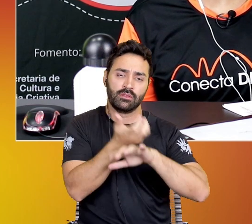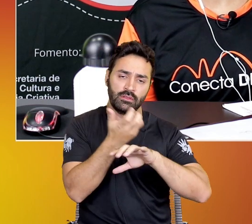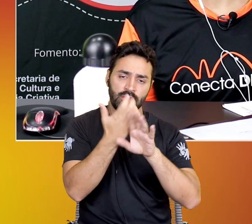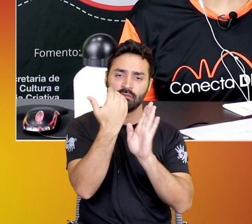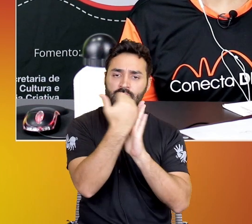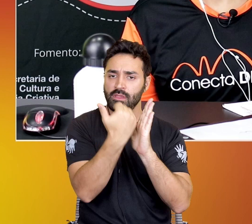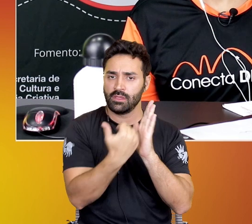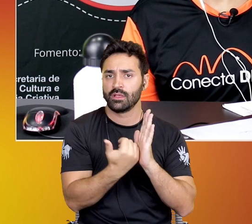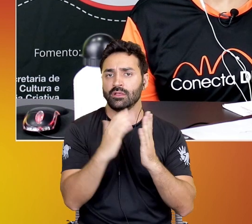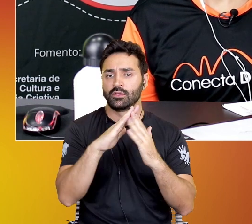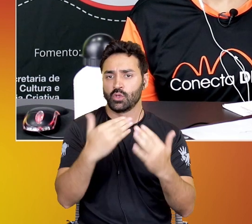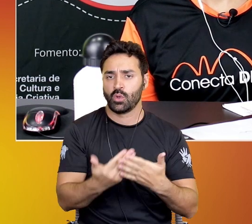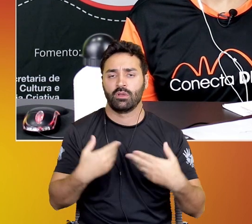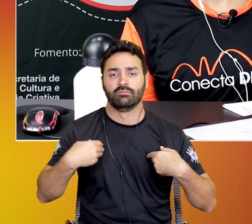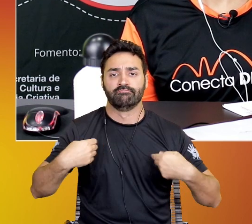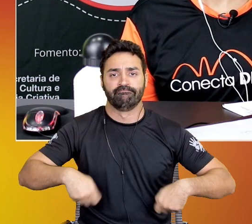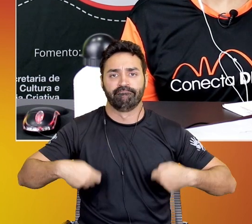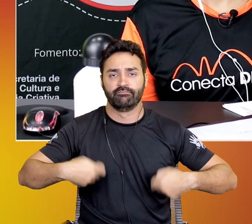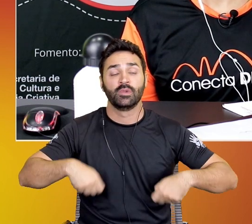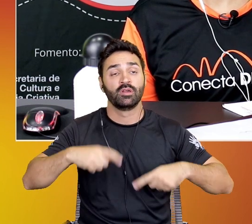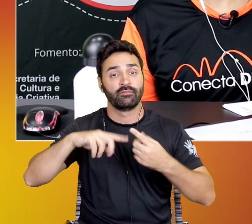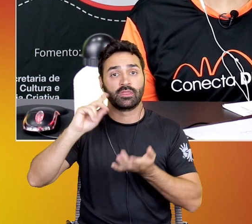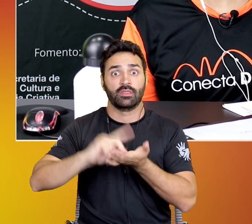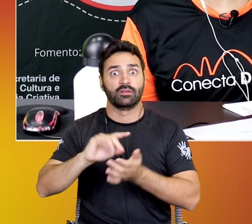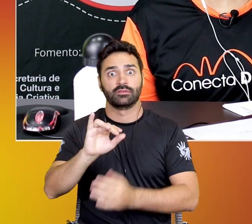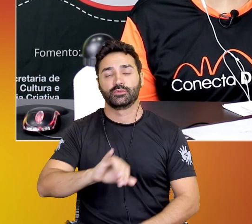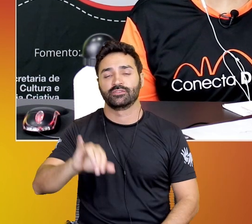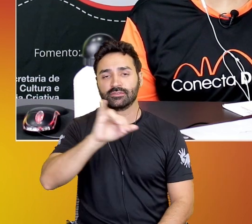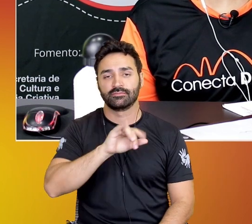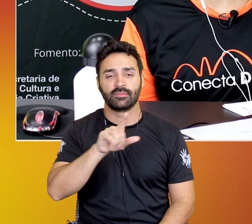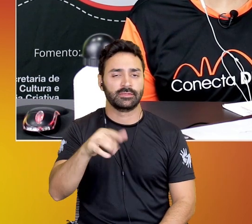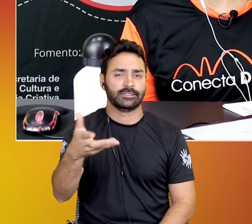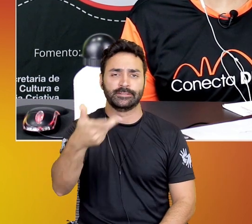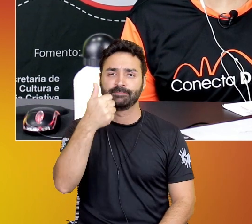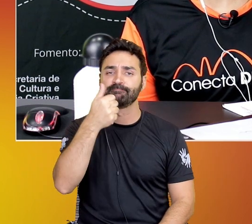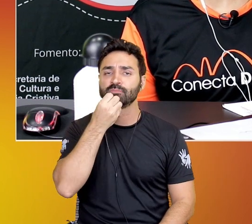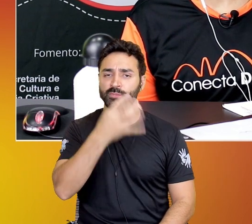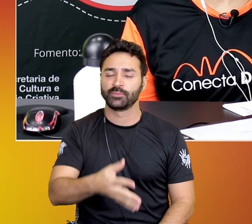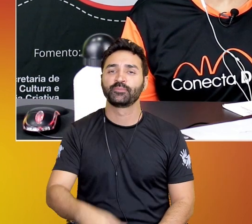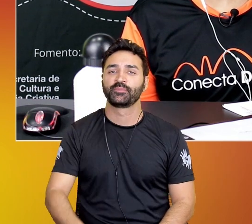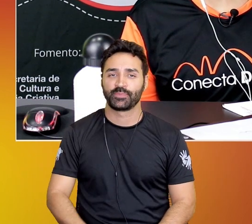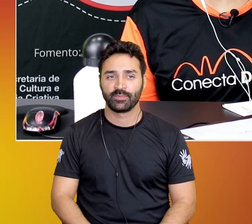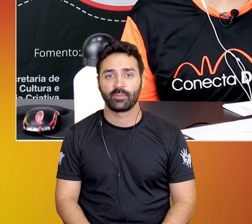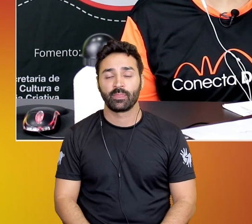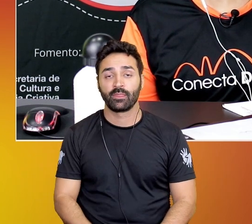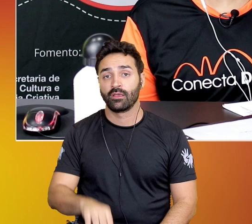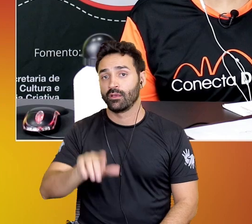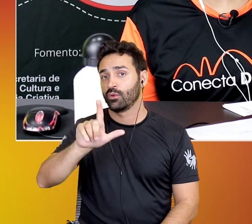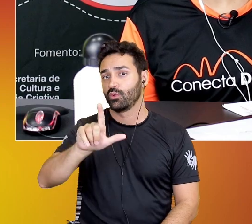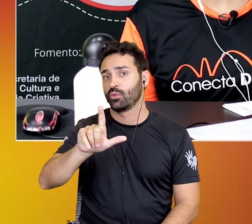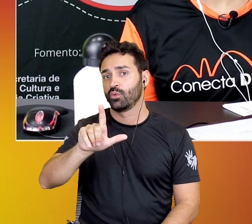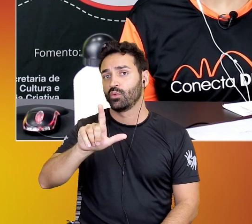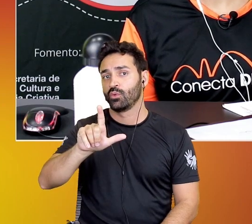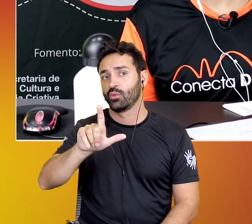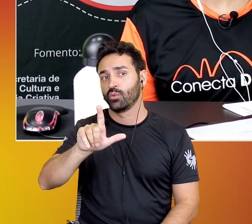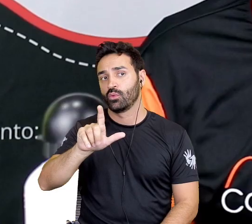opinião, porque é realmente muito importante. Excelente, muito bom. Luciana Lima.